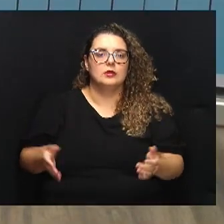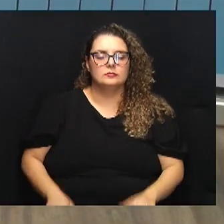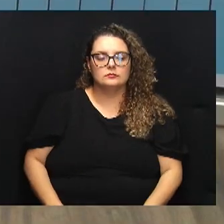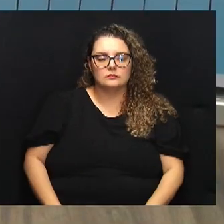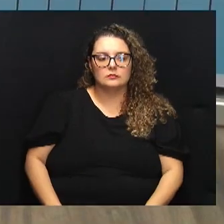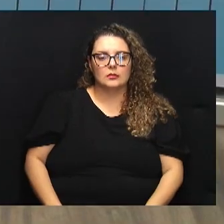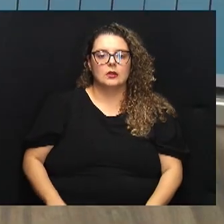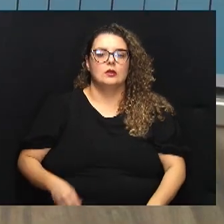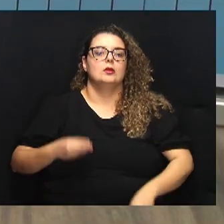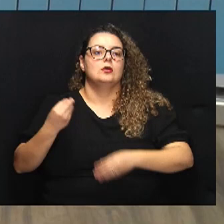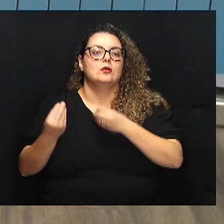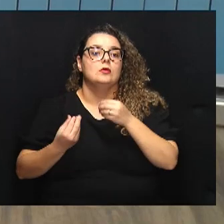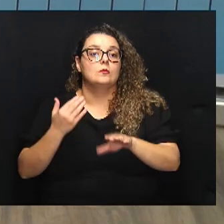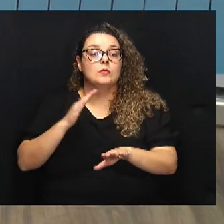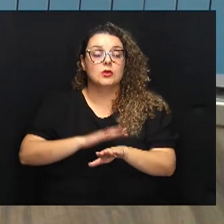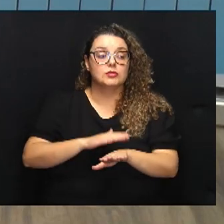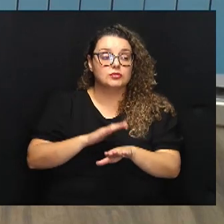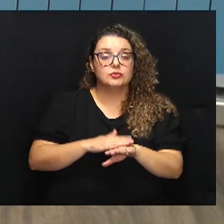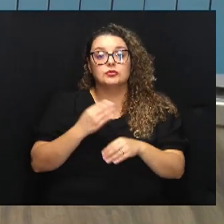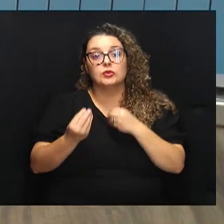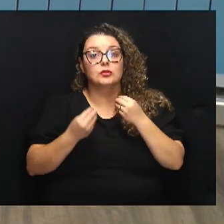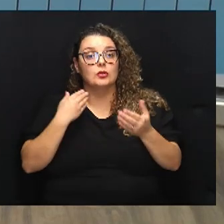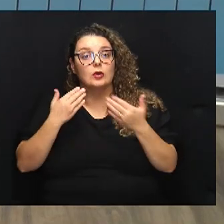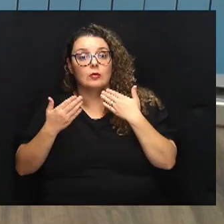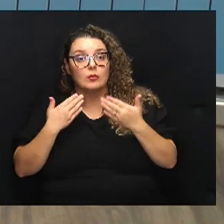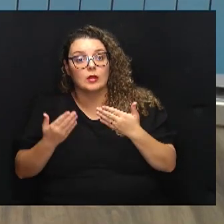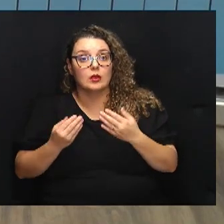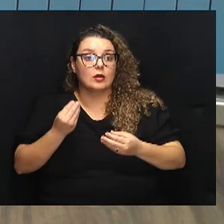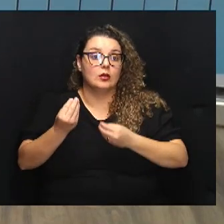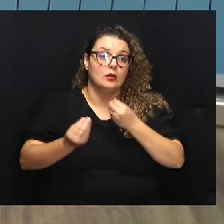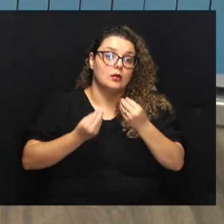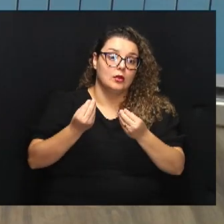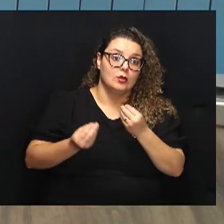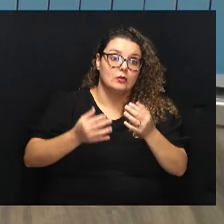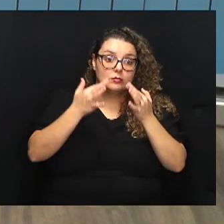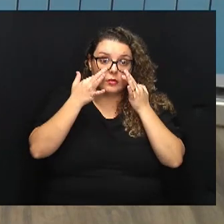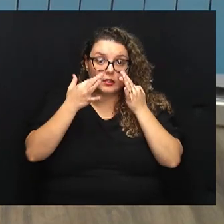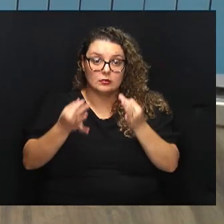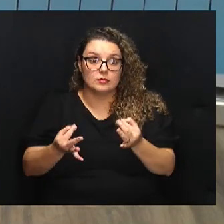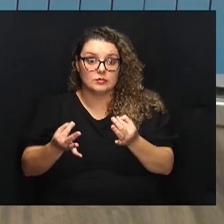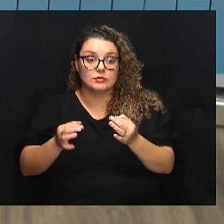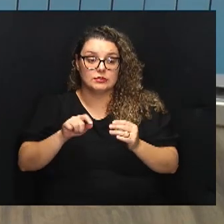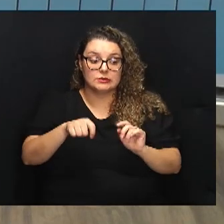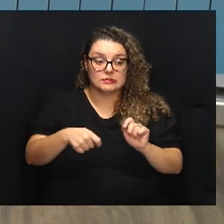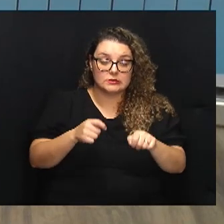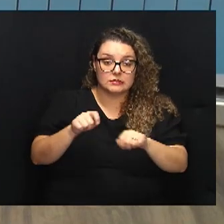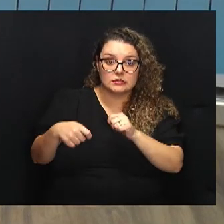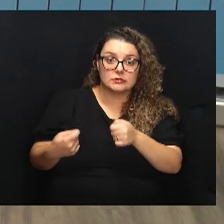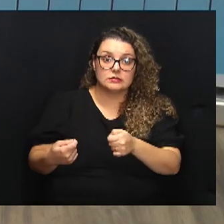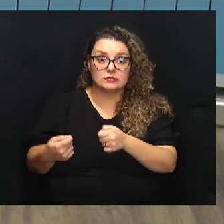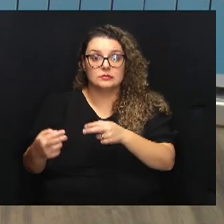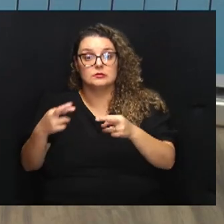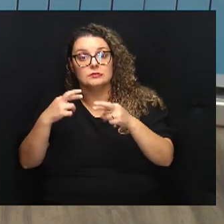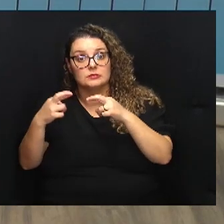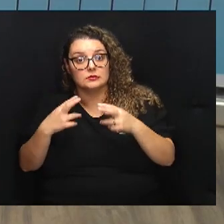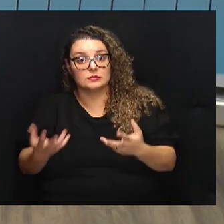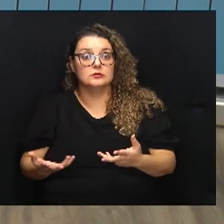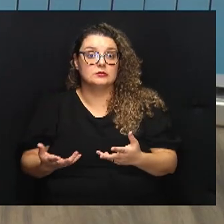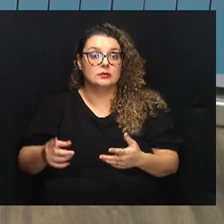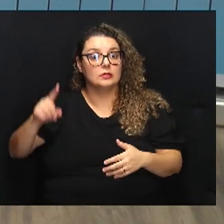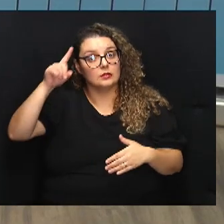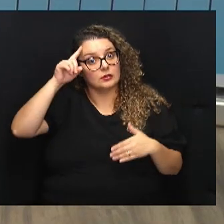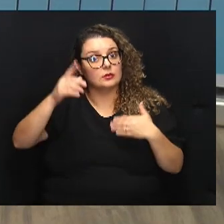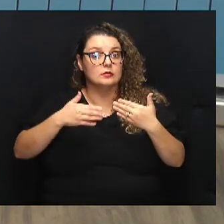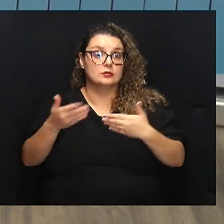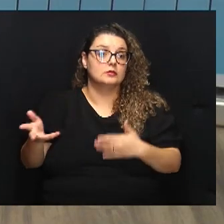eles devem agir, como que eles devem conversar, como que eles devem prestar atenção nesses sinais, levando em consideração a rotina que